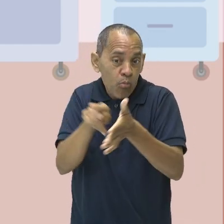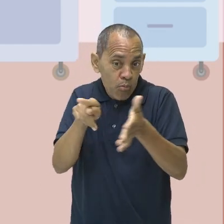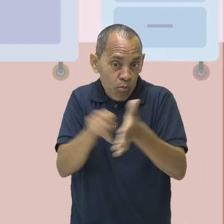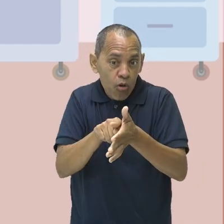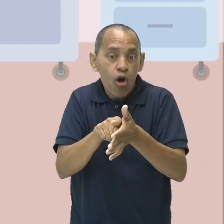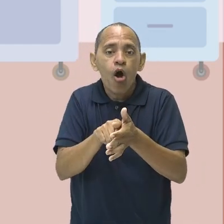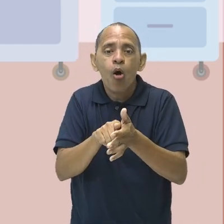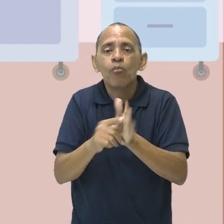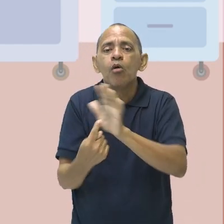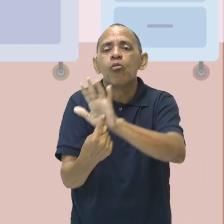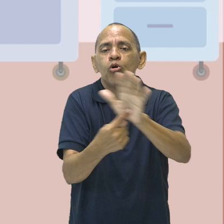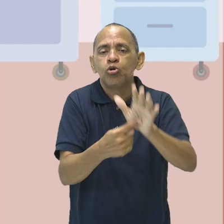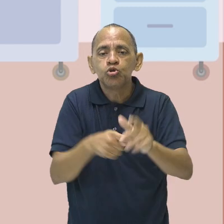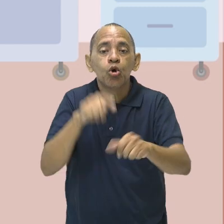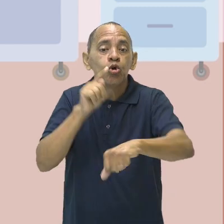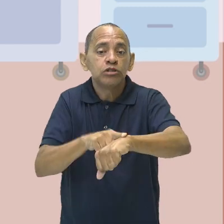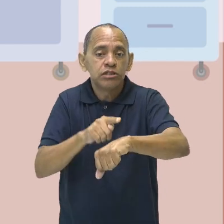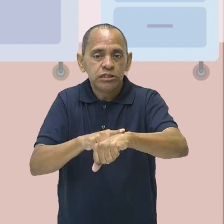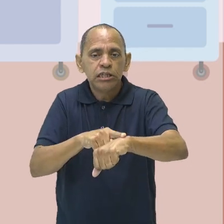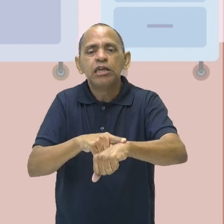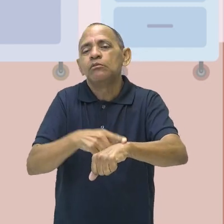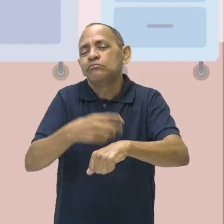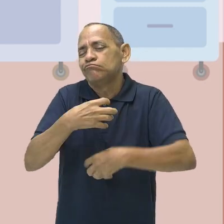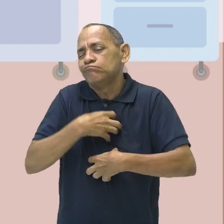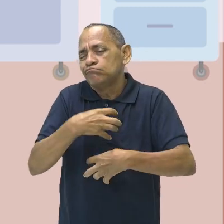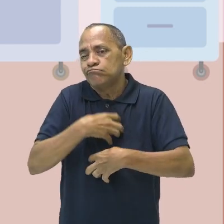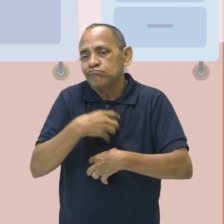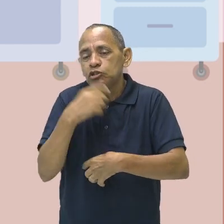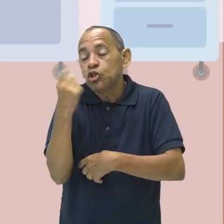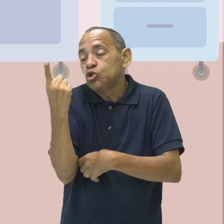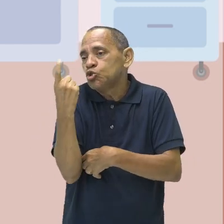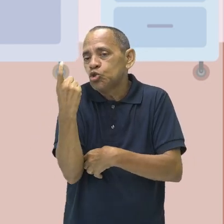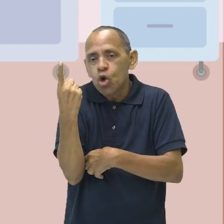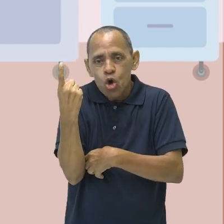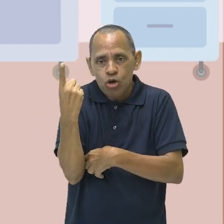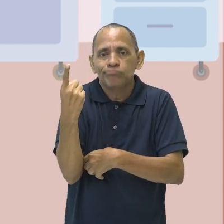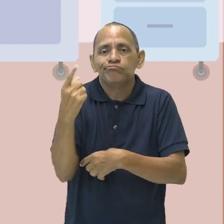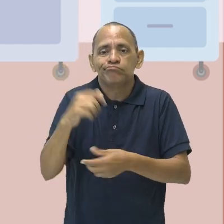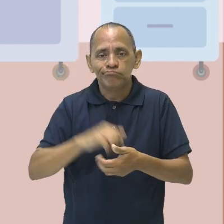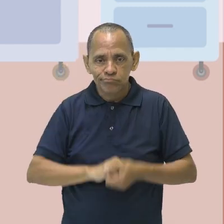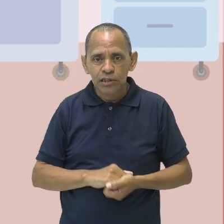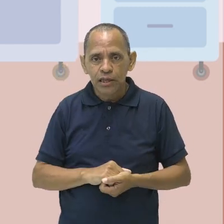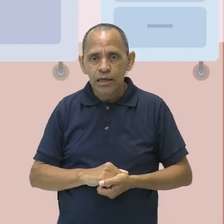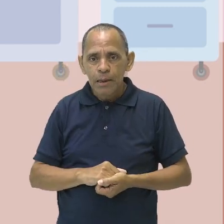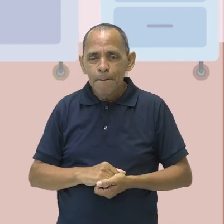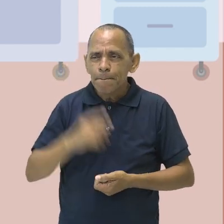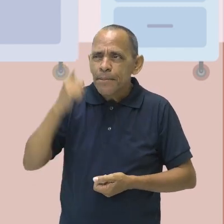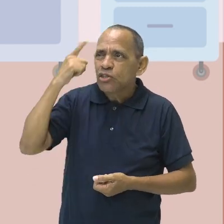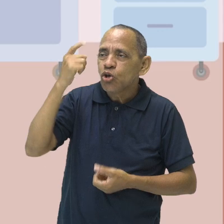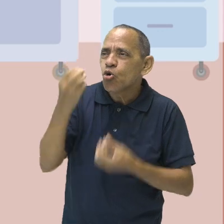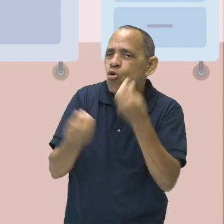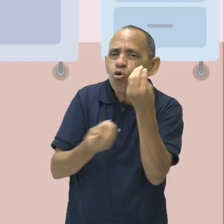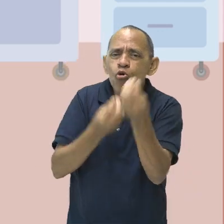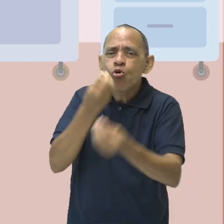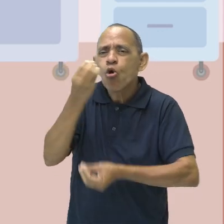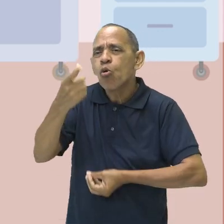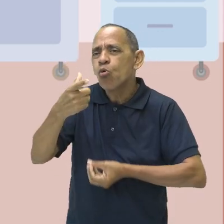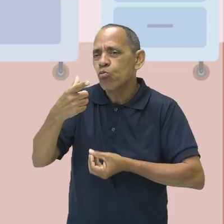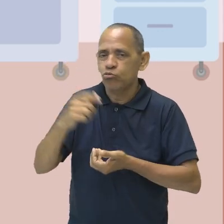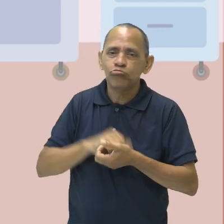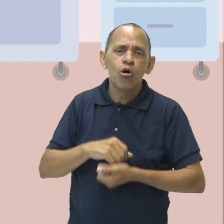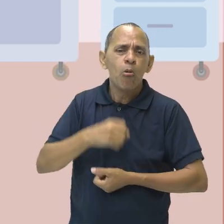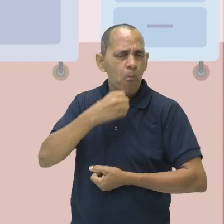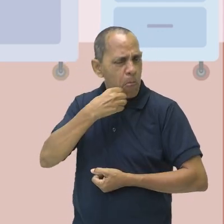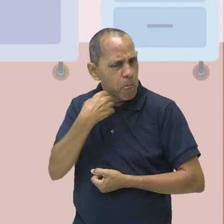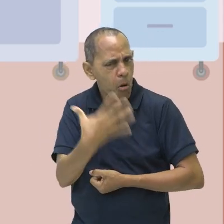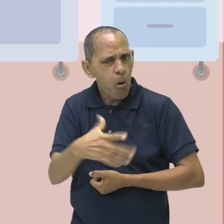sentiu sozinha. E pela primeira vez, pensou em como seria bom ter um marido ao